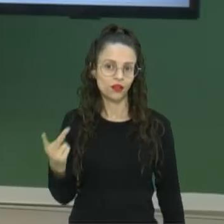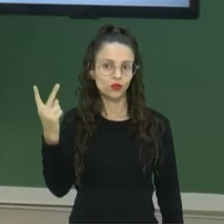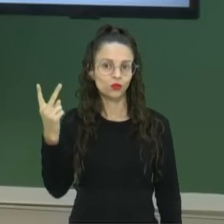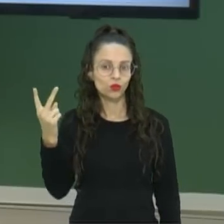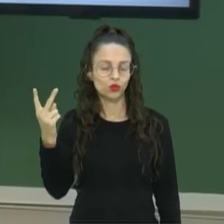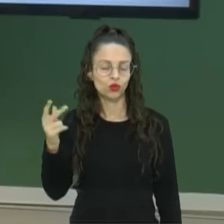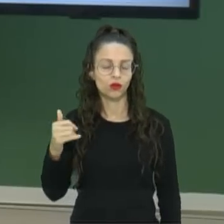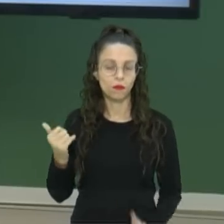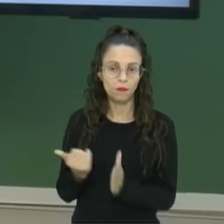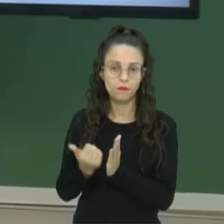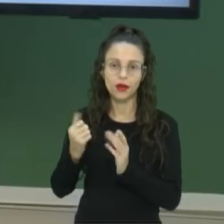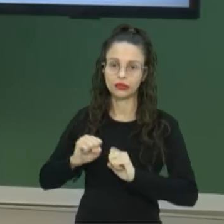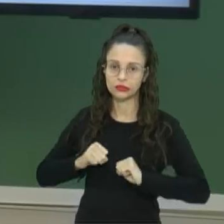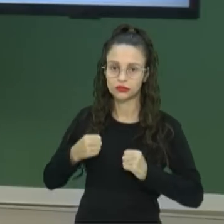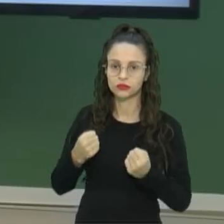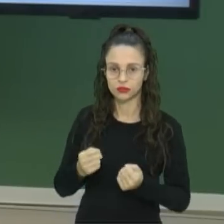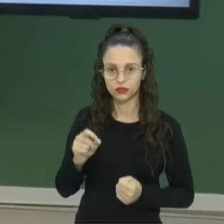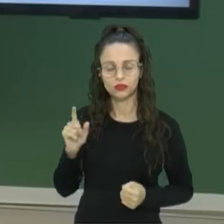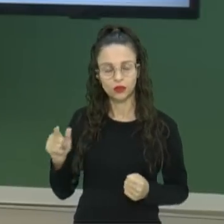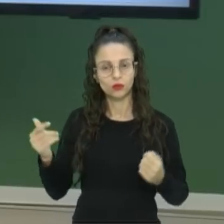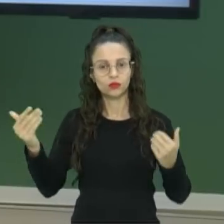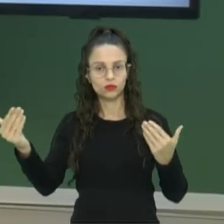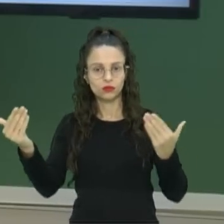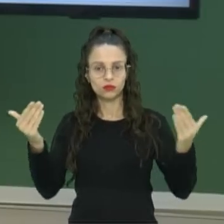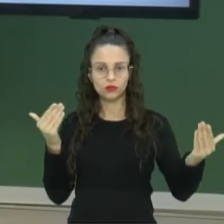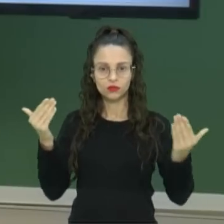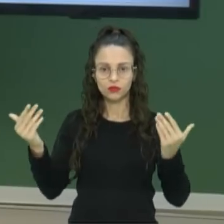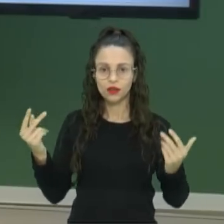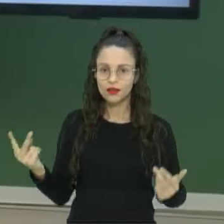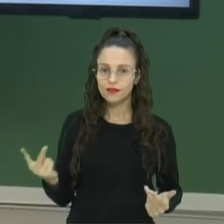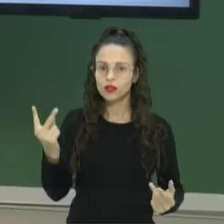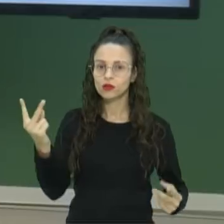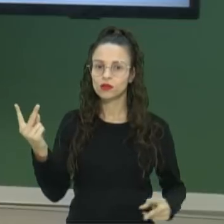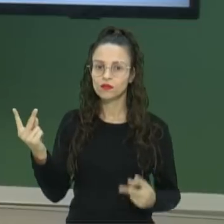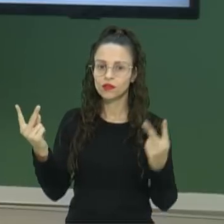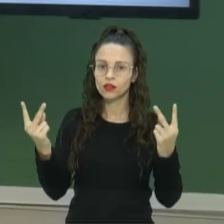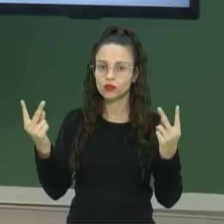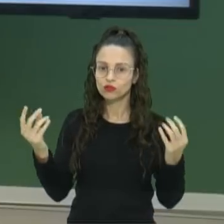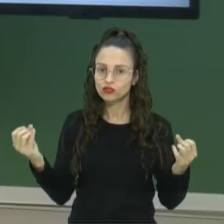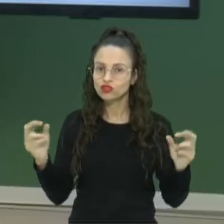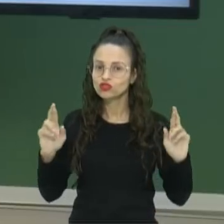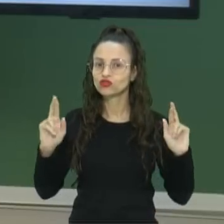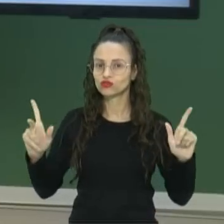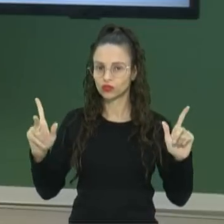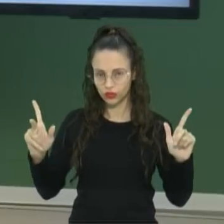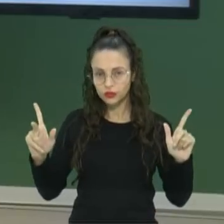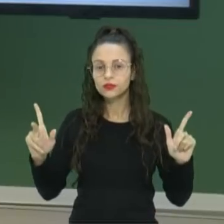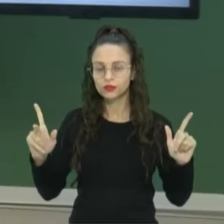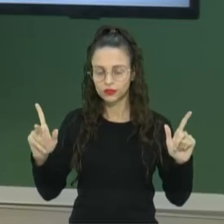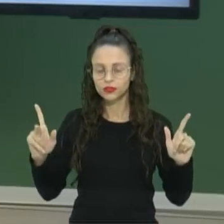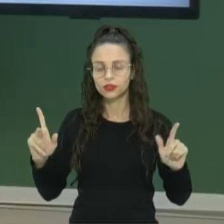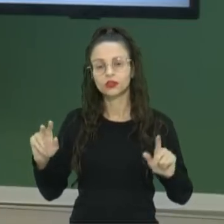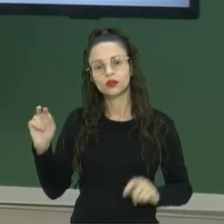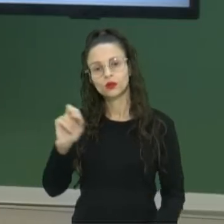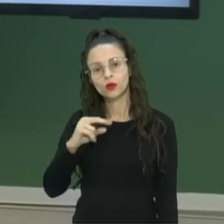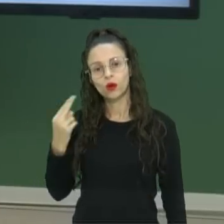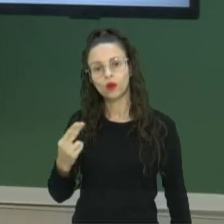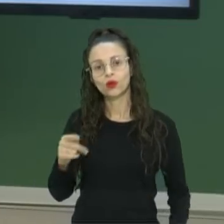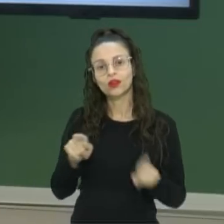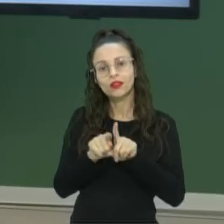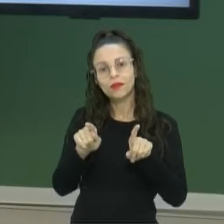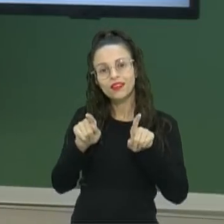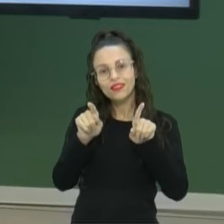exige mais trabalho, mais dedicação. Então, são valores diferentes, importâncias diferentes. Ou